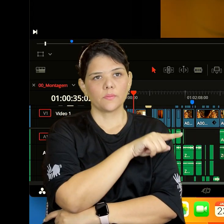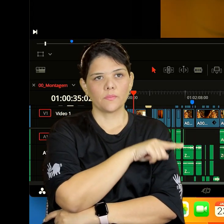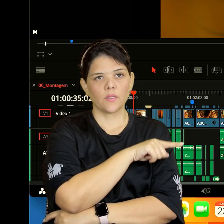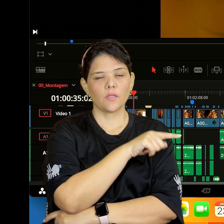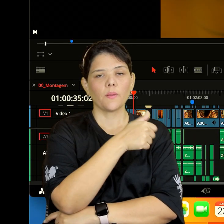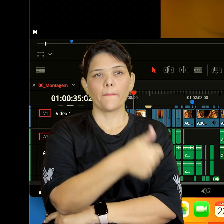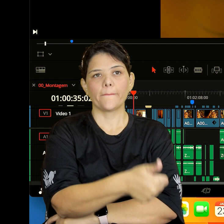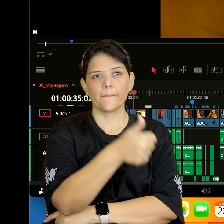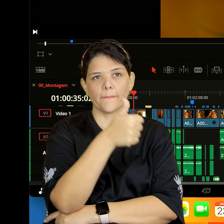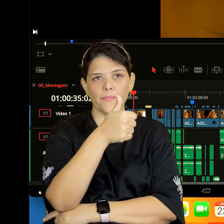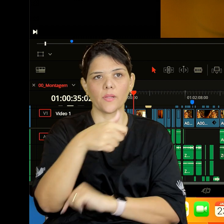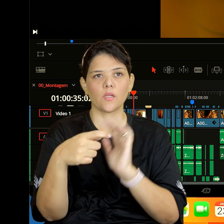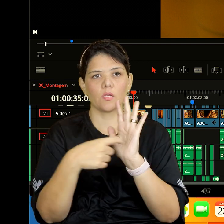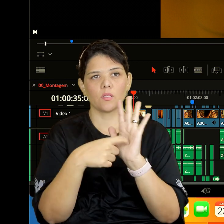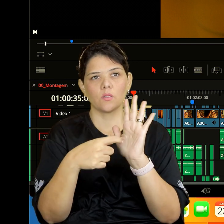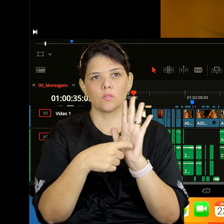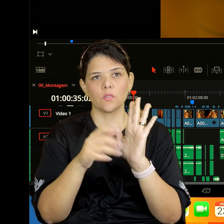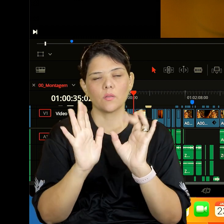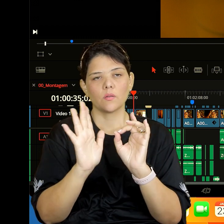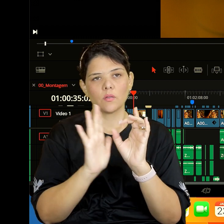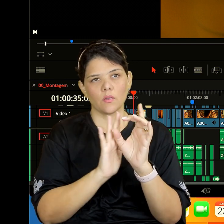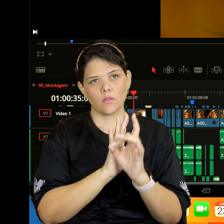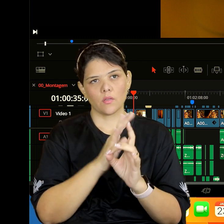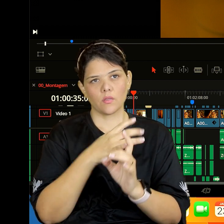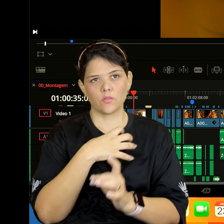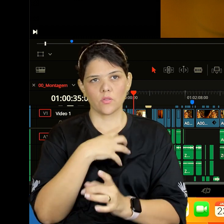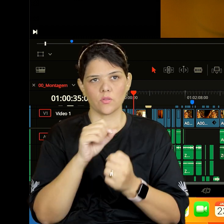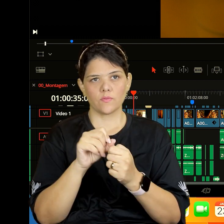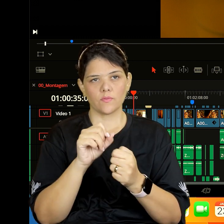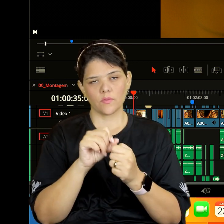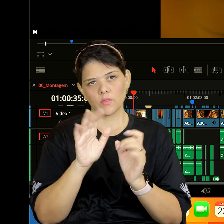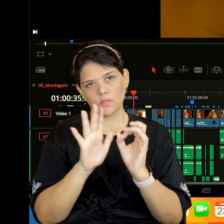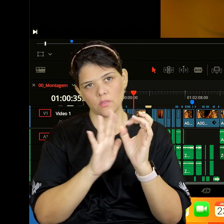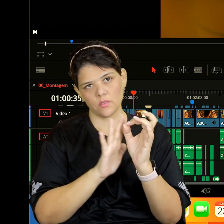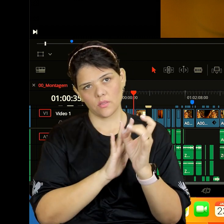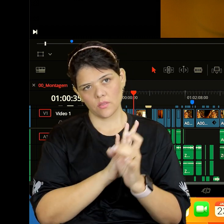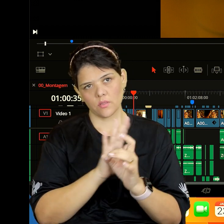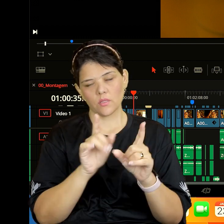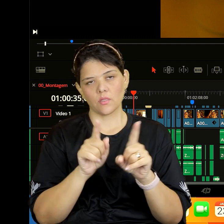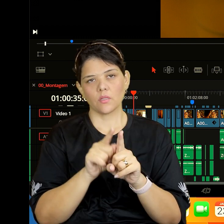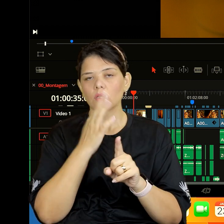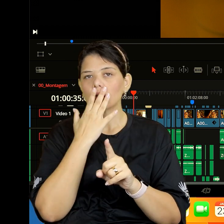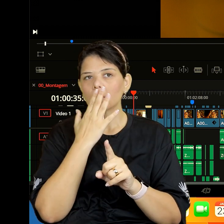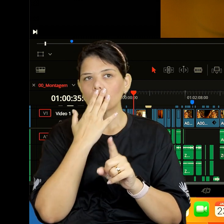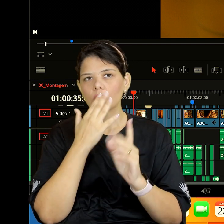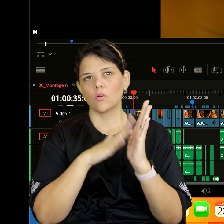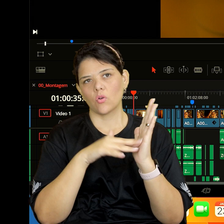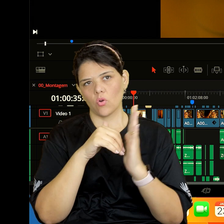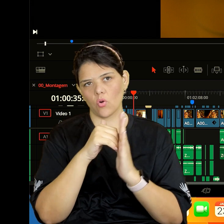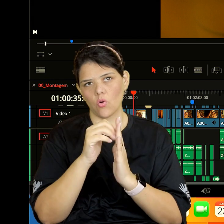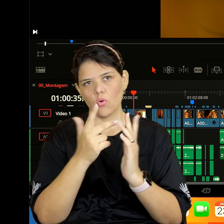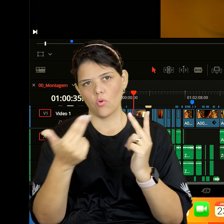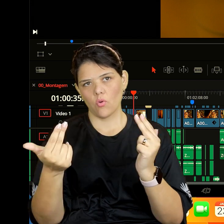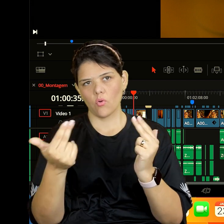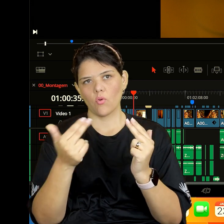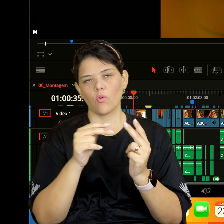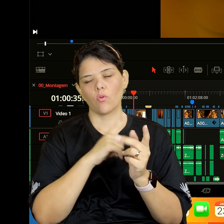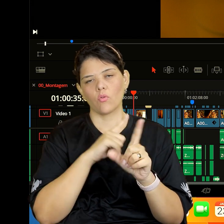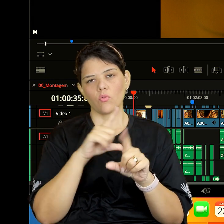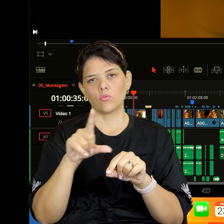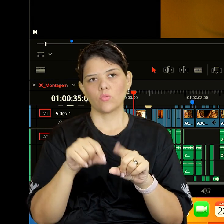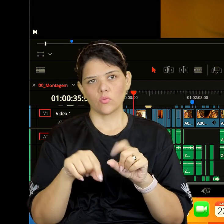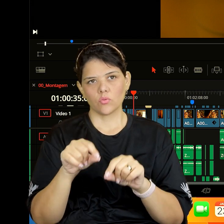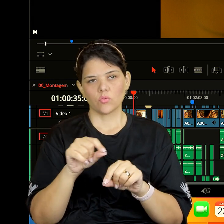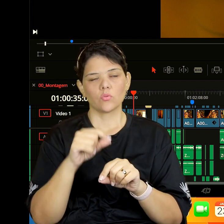cada coisa, os melhores jeitos de fazer cada coisa, a gente vai falar de colorimetria, a gente vai falar de mixagem de áudio, a gente vai falar de escolha de